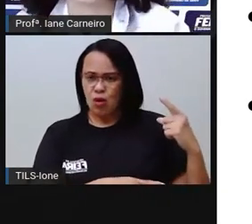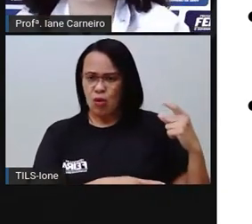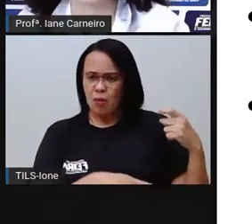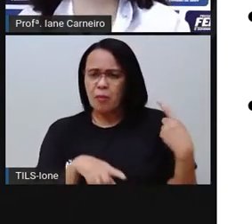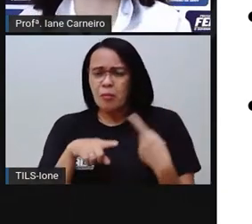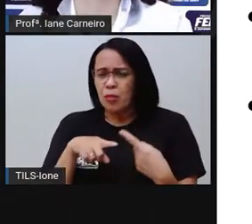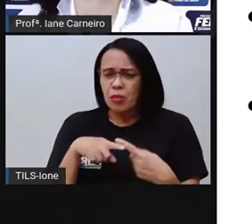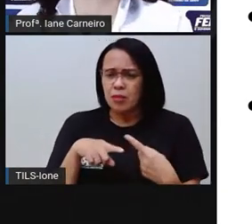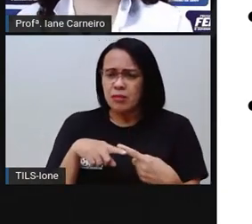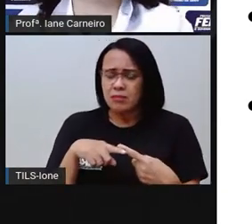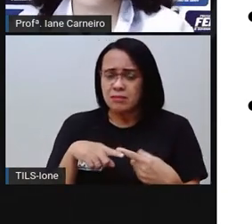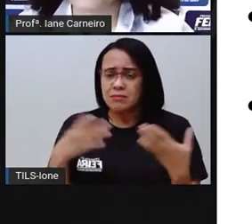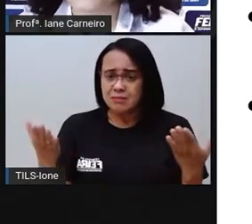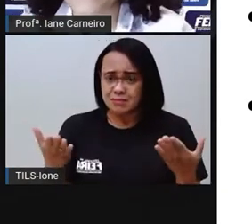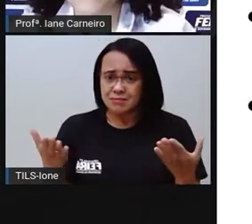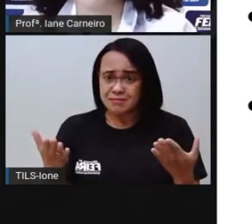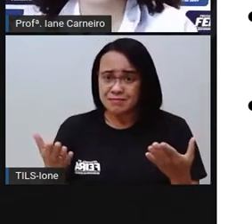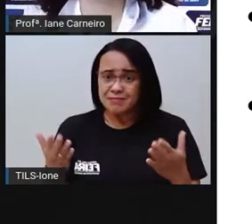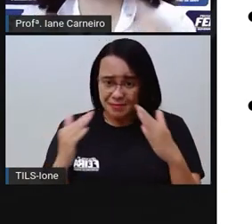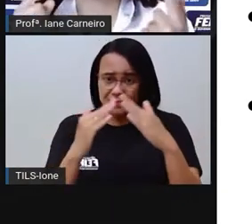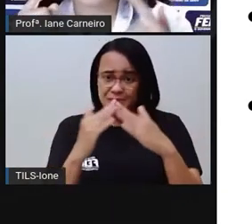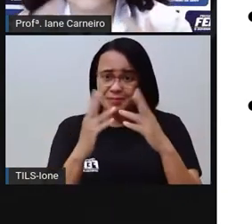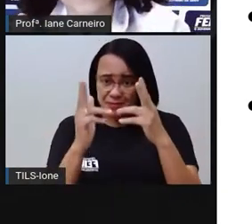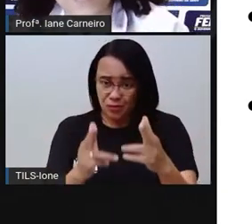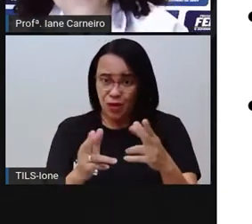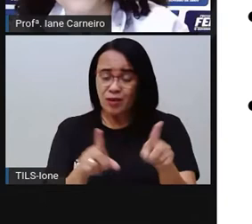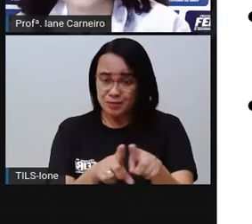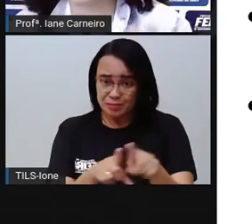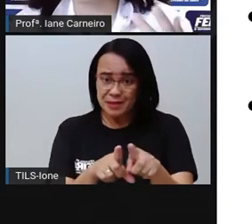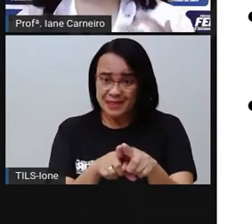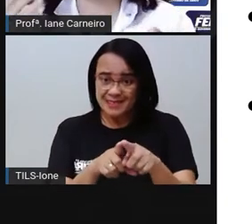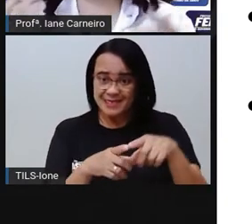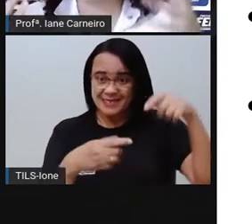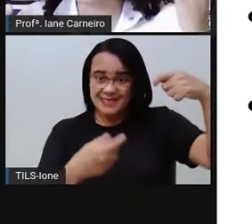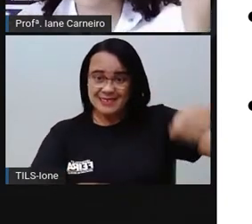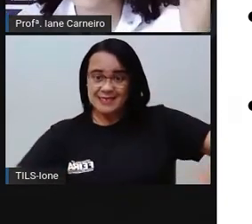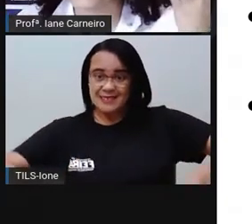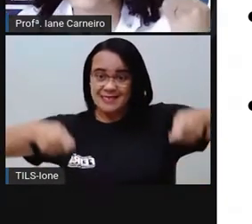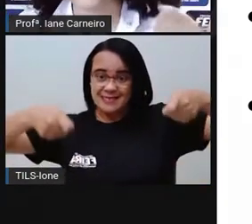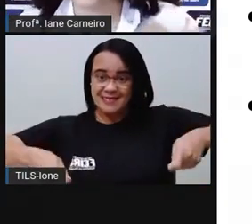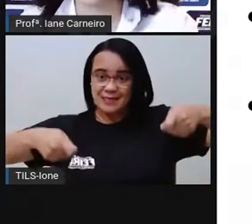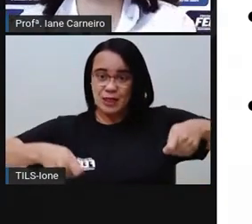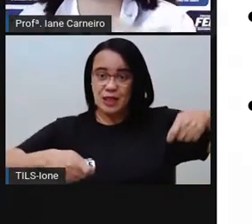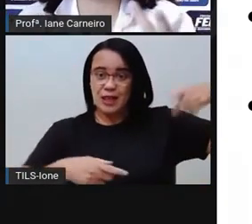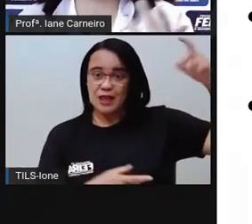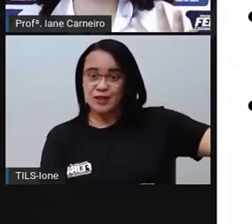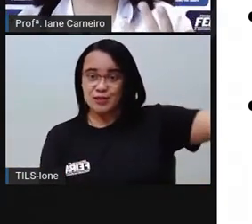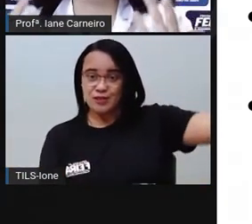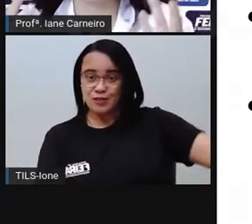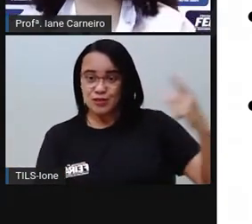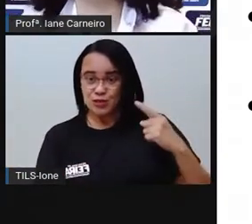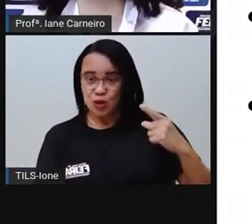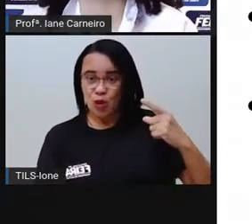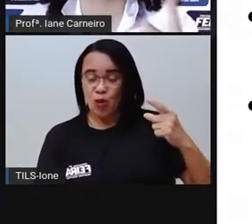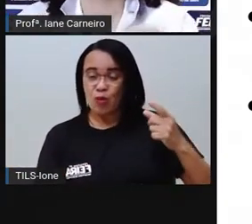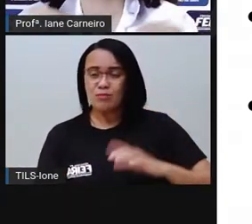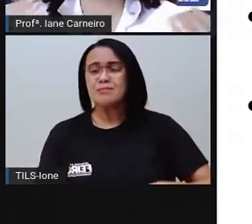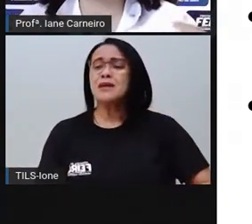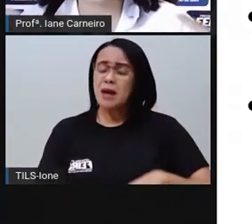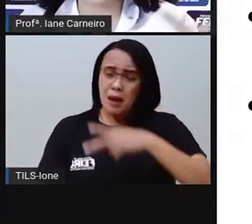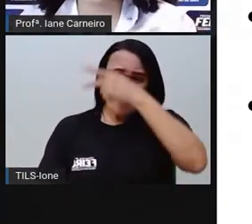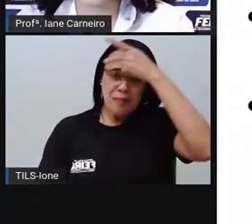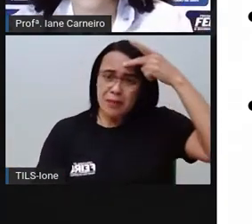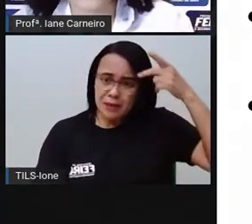vocês também é assim? Pois é, por que será, né, que as pessoas mais antigas têm esse costume